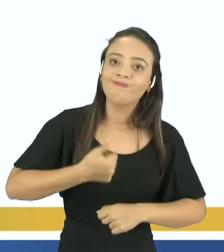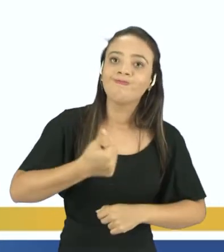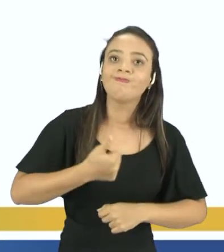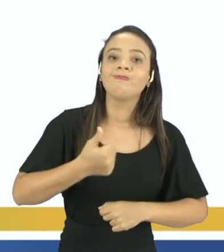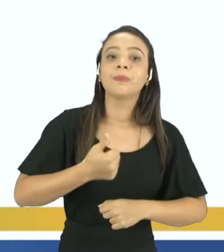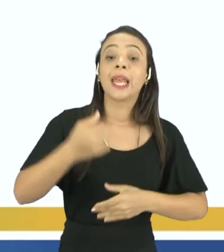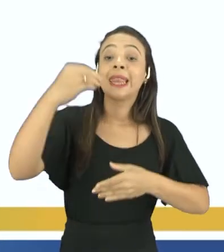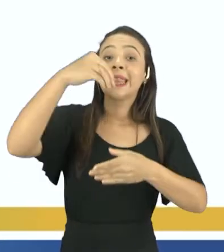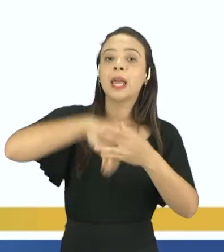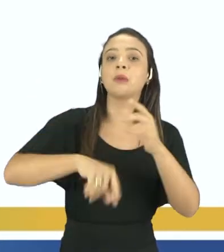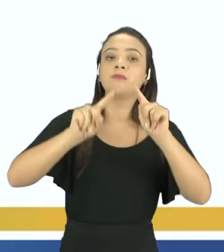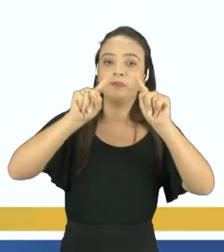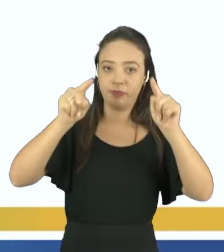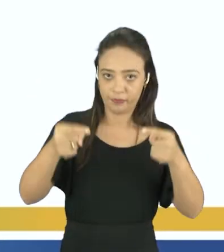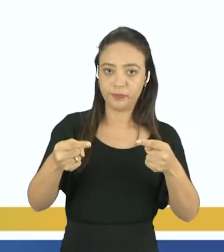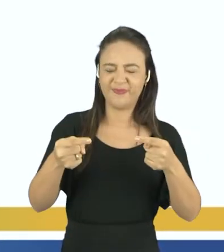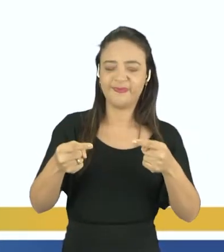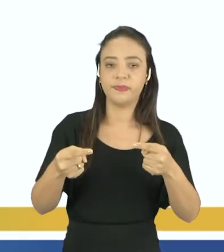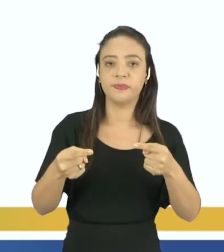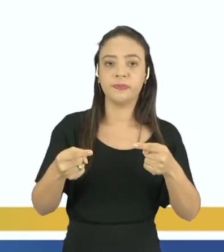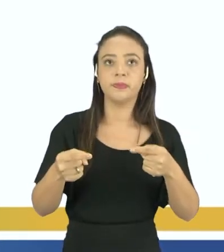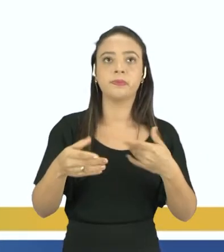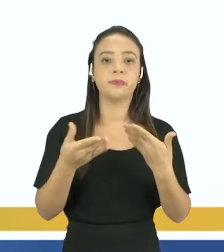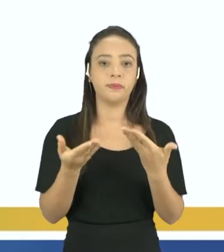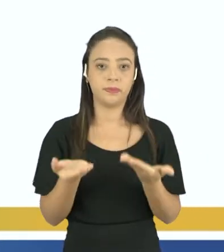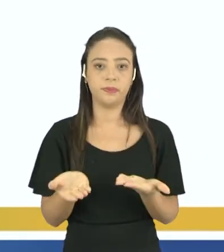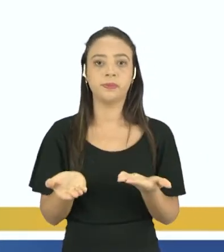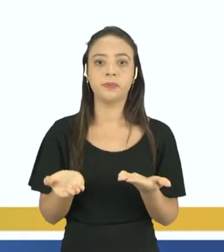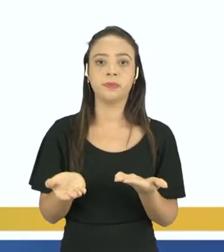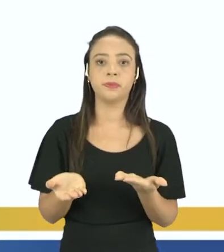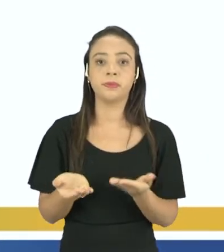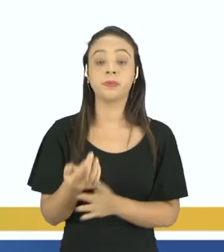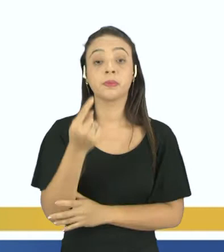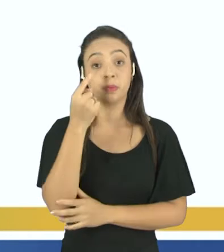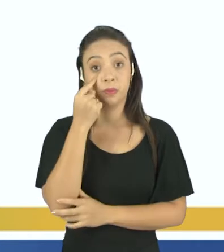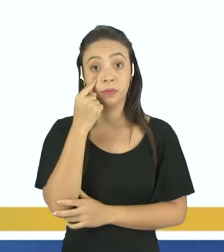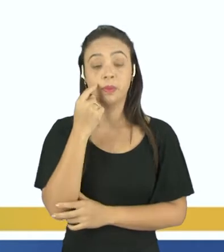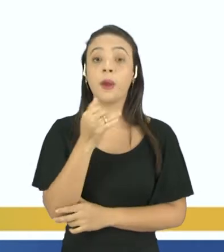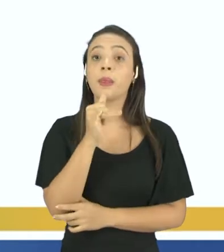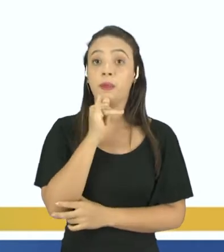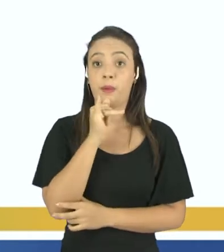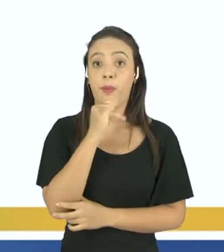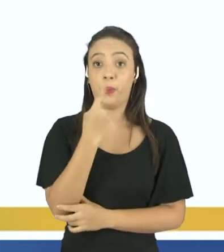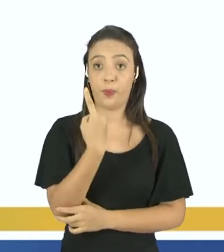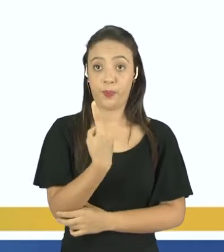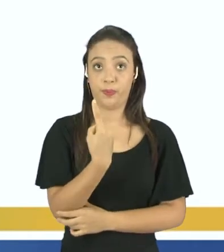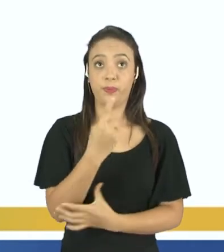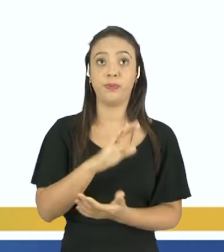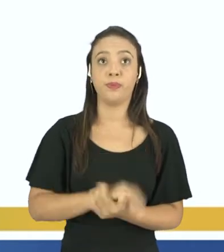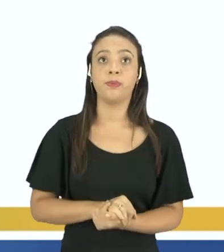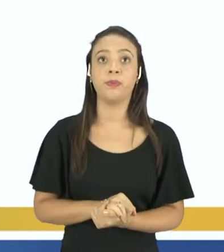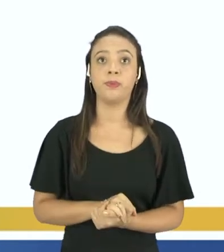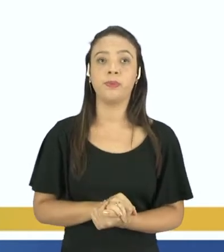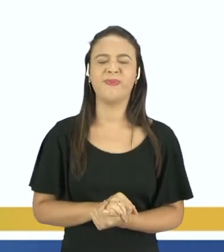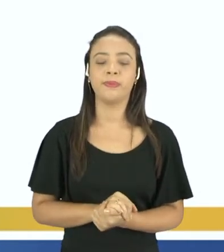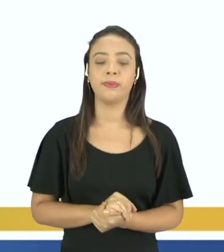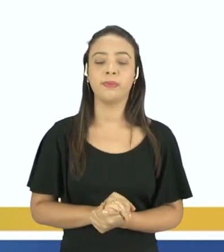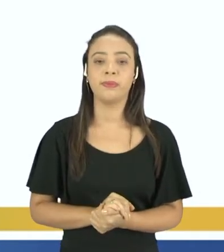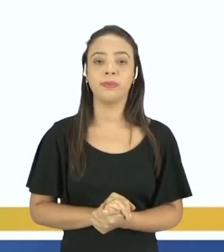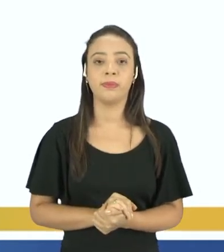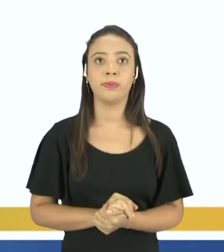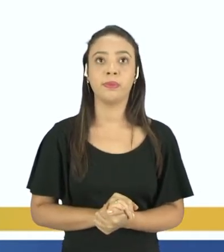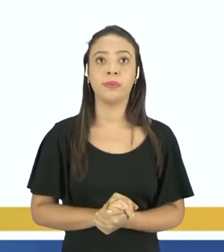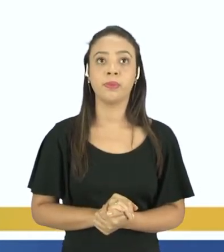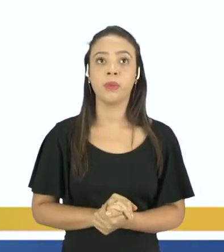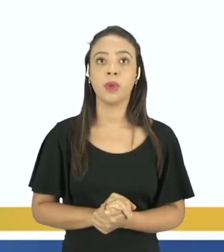operação que aparece dentro do parênteses bom então vamos observar um exemplo aí bom no primeiro